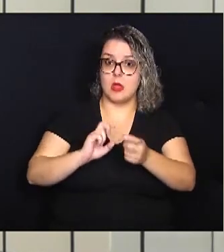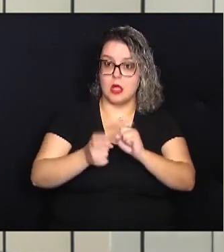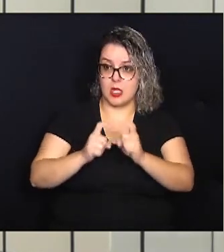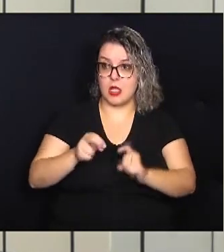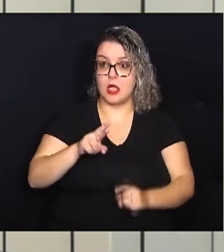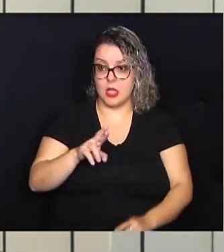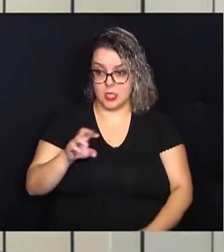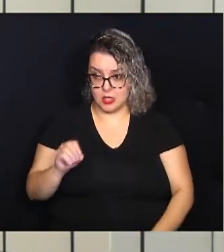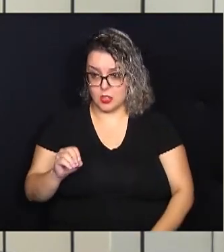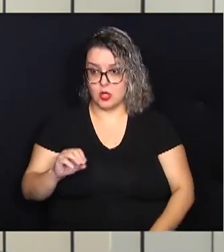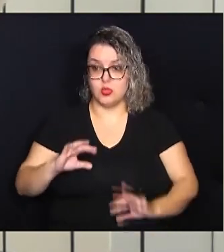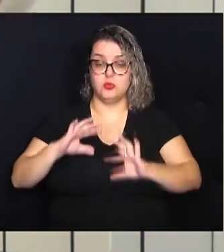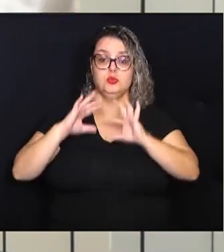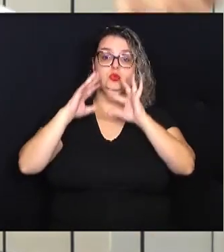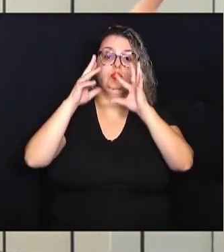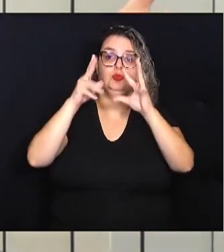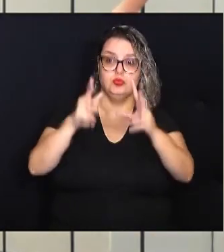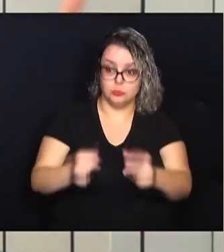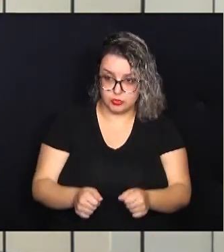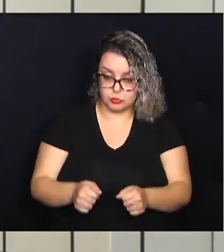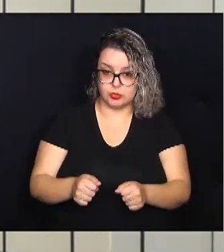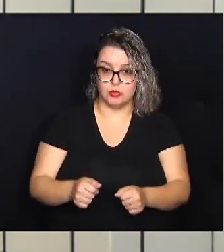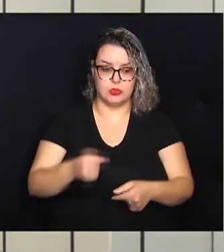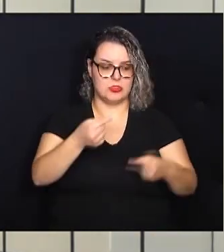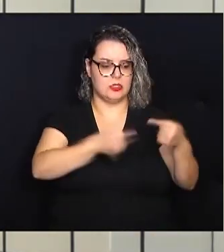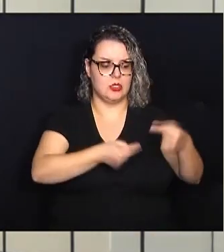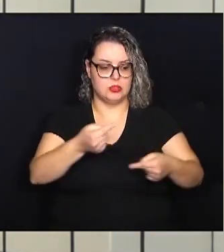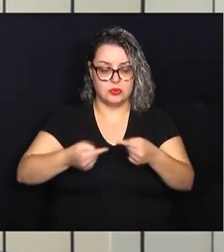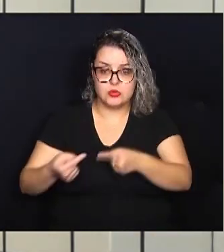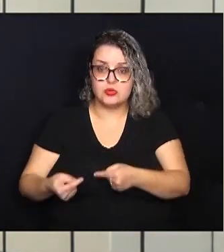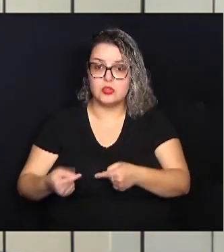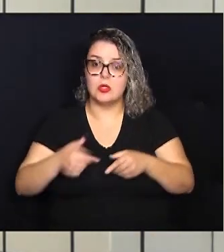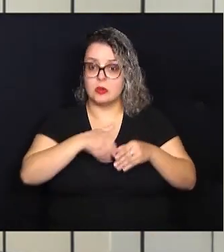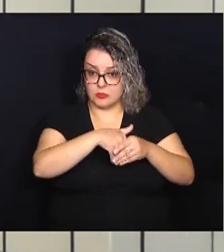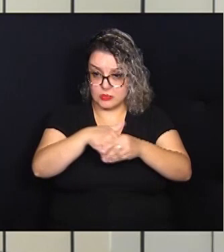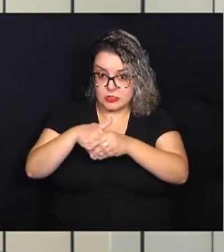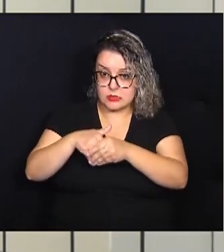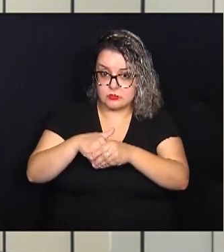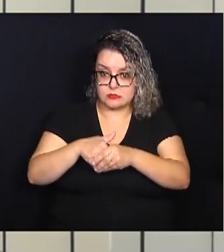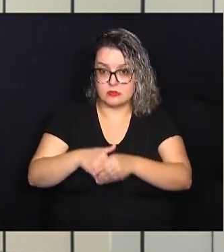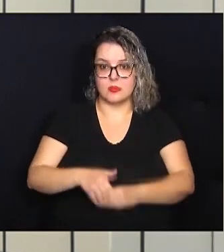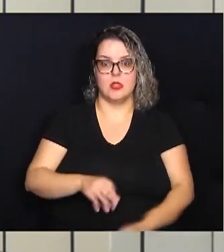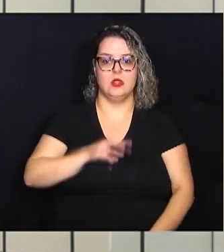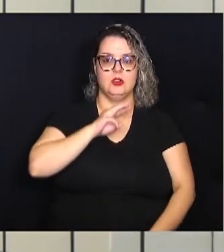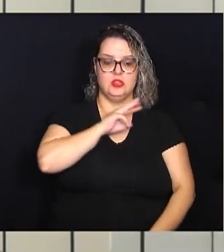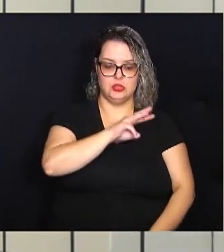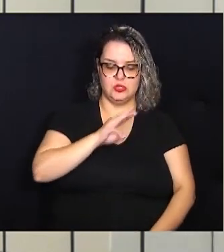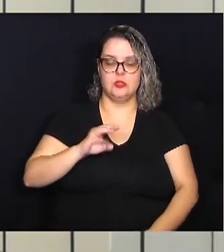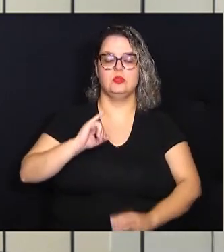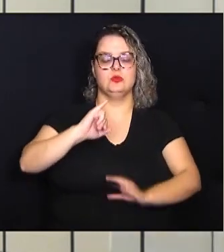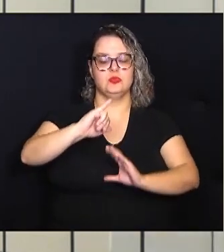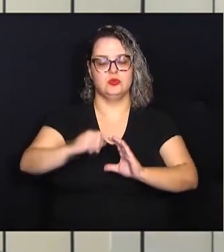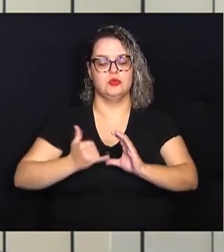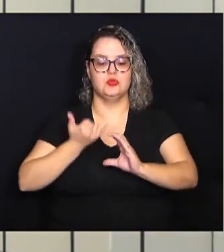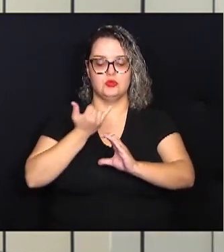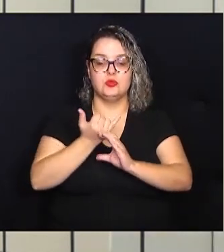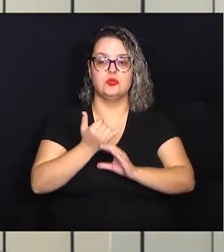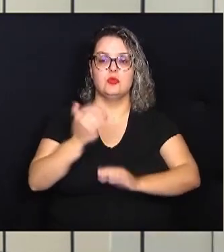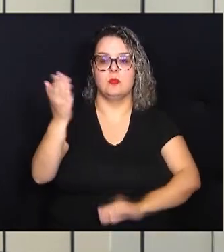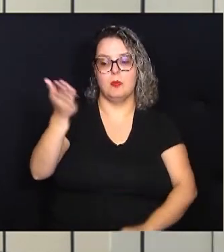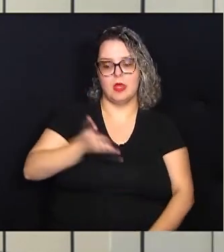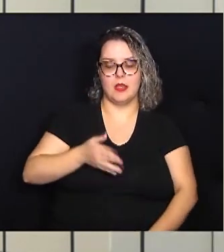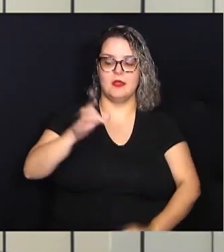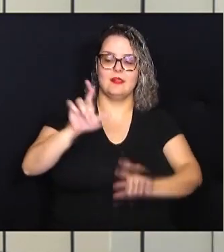ordinária na íntegra, com todas as discussões e votações? É só entrar lá, youtube.com/TV